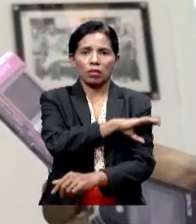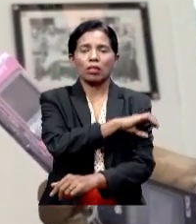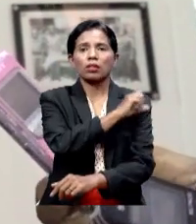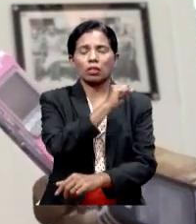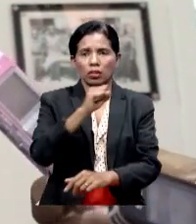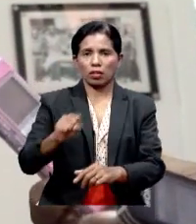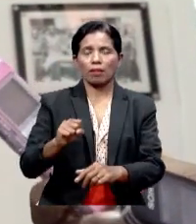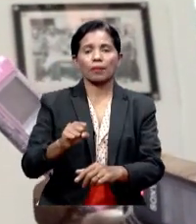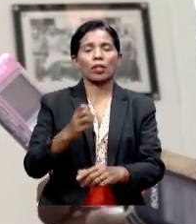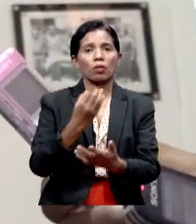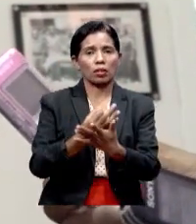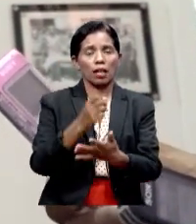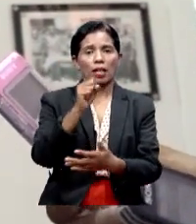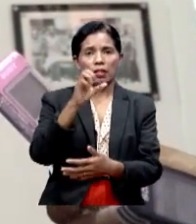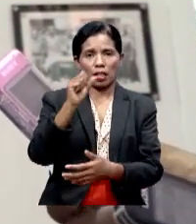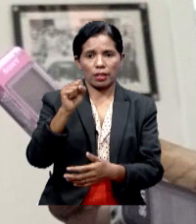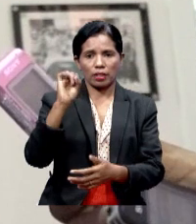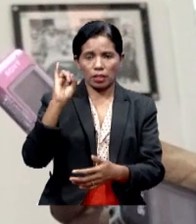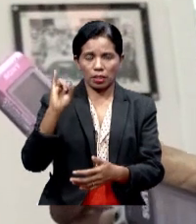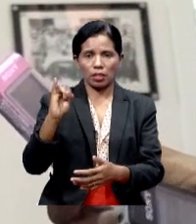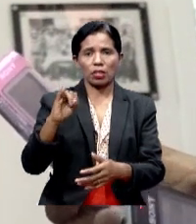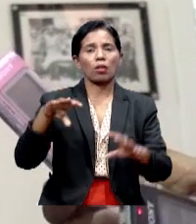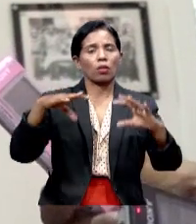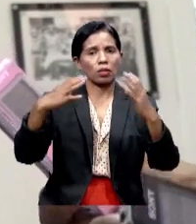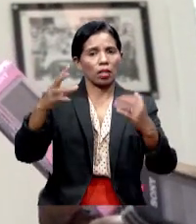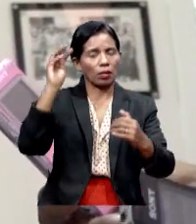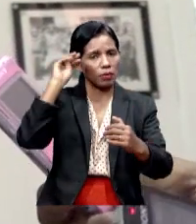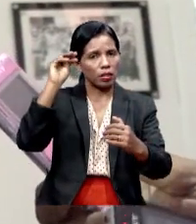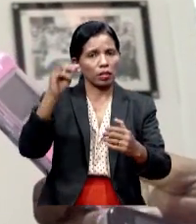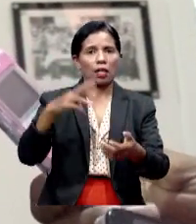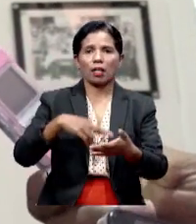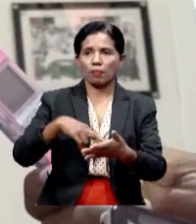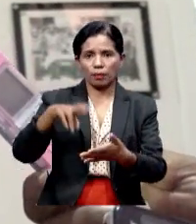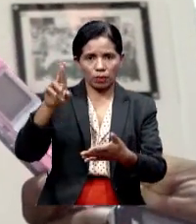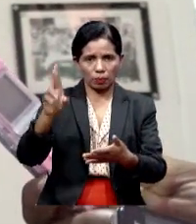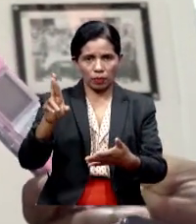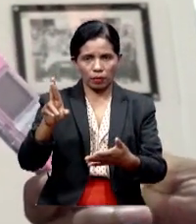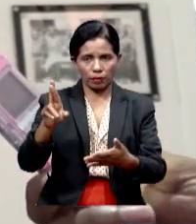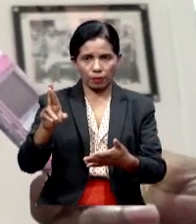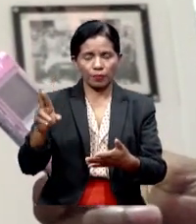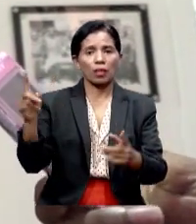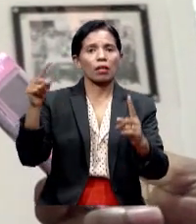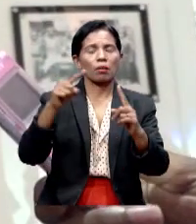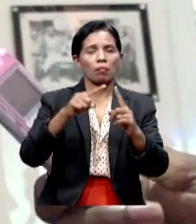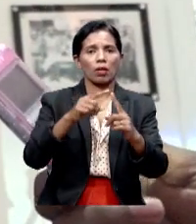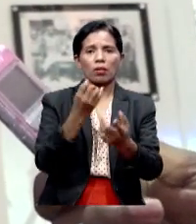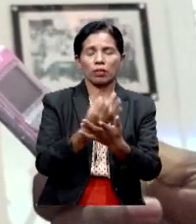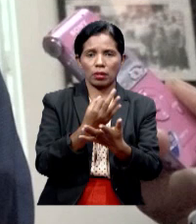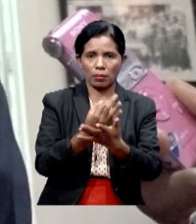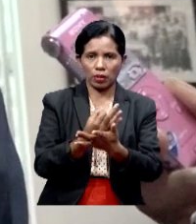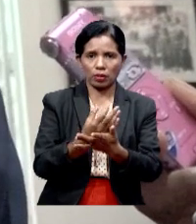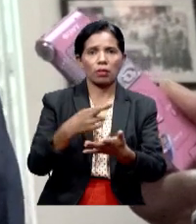então orçamento lolos neve que o Conselho Ministro hoje aprova, ba orçamento retificativo